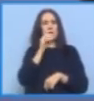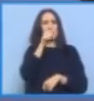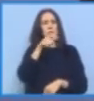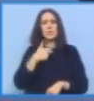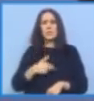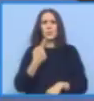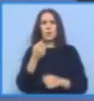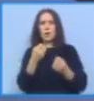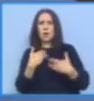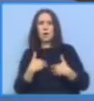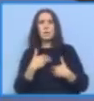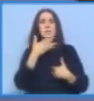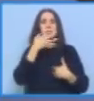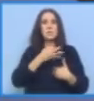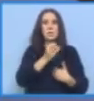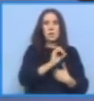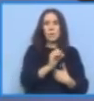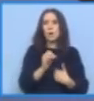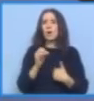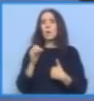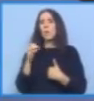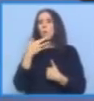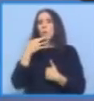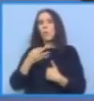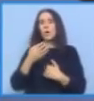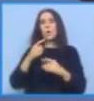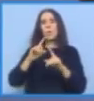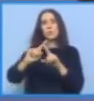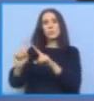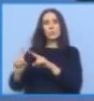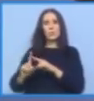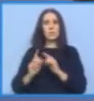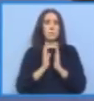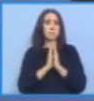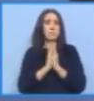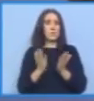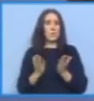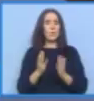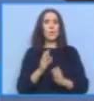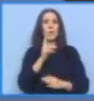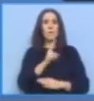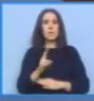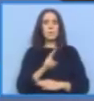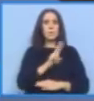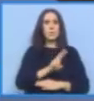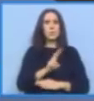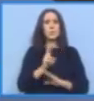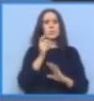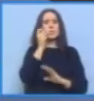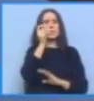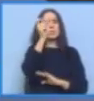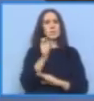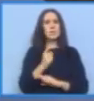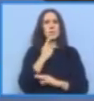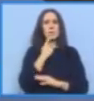cristão, de quem é ateu, de quem é pagão ou de quem é de outra religião. O Vaticano II, na Gaudium et Spes, a uma certa altura, diz assim: